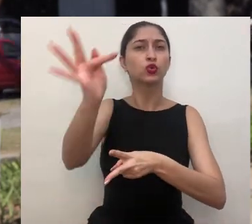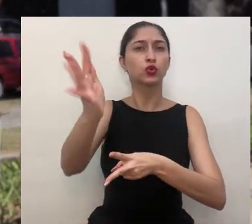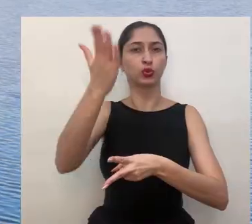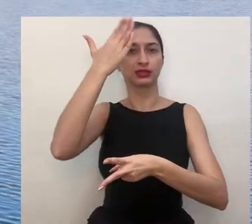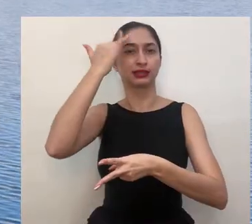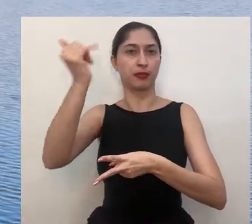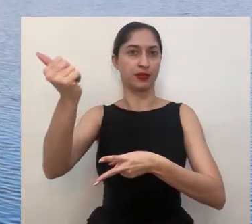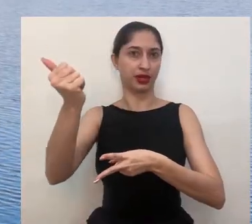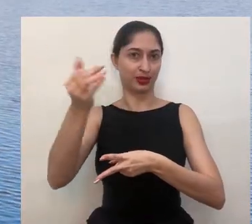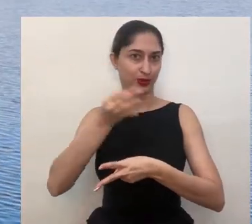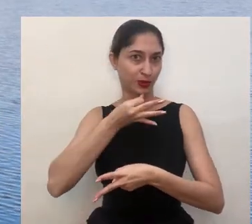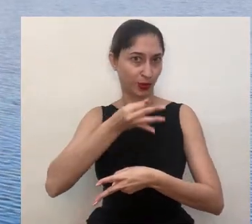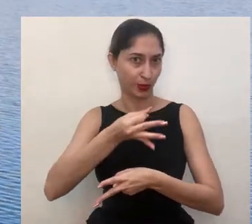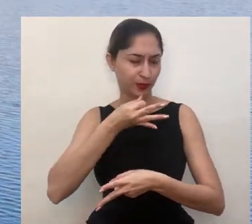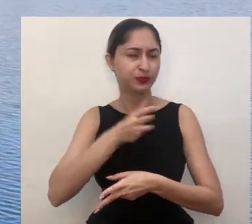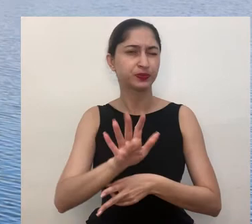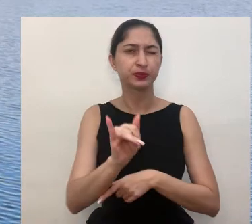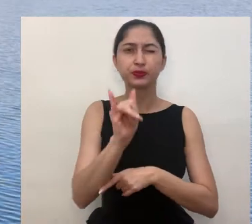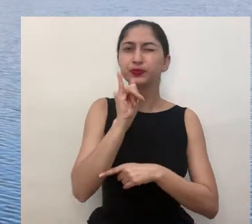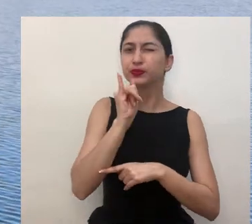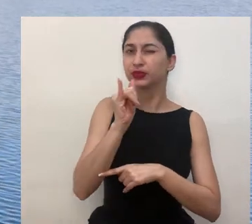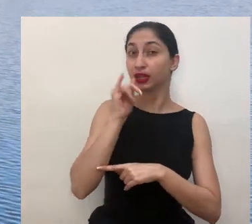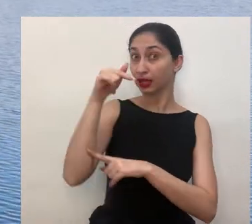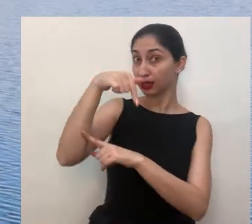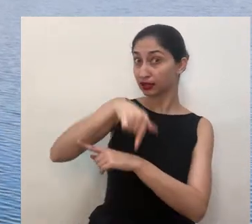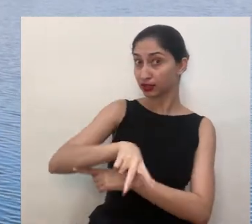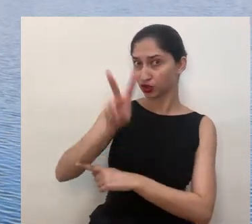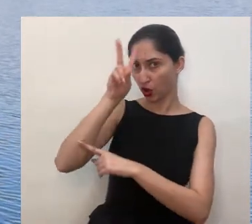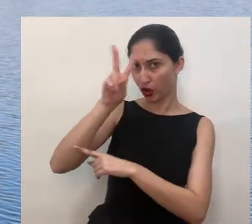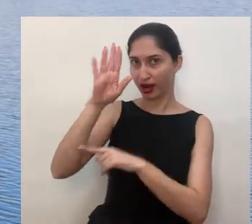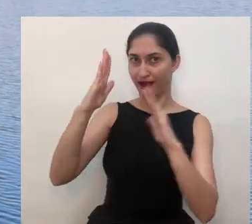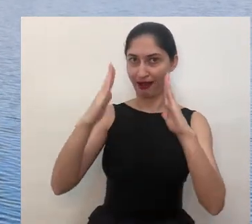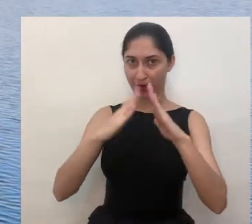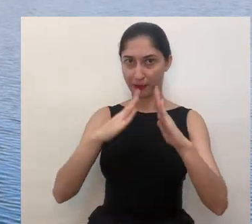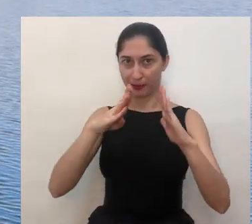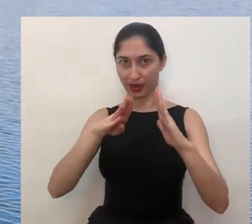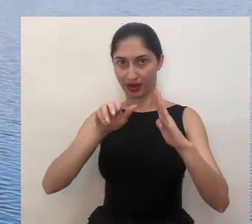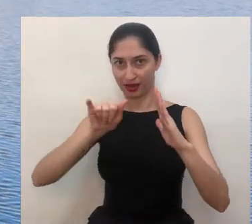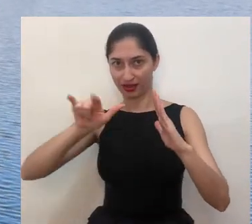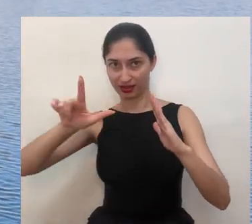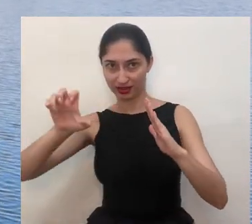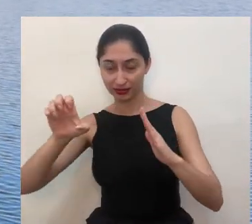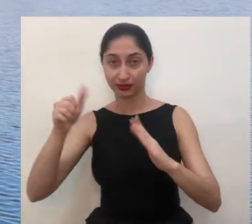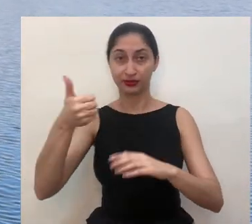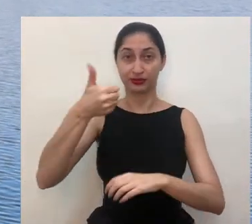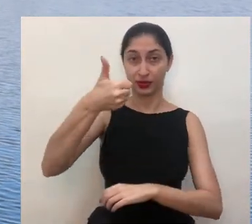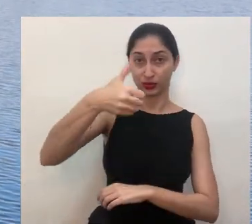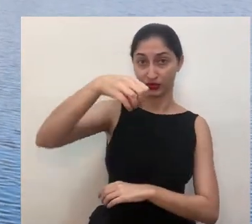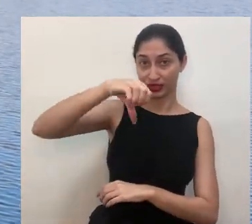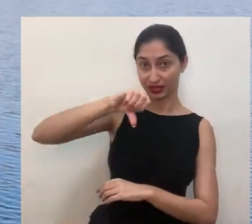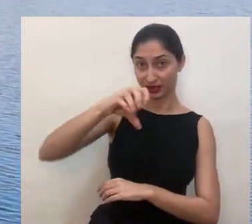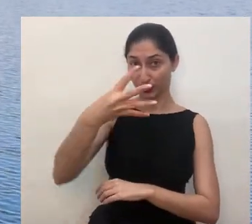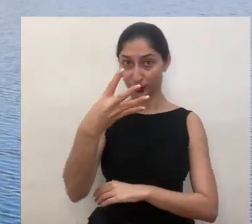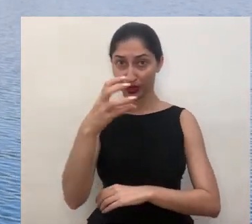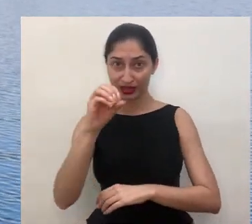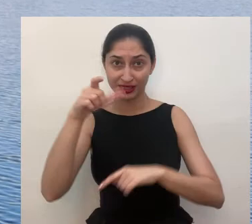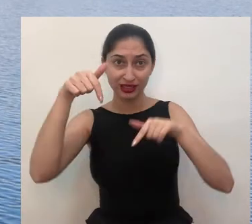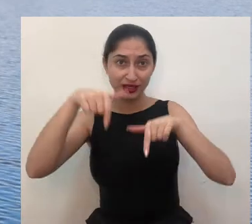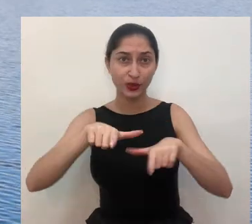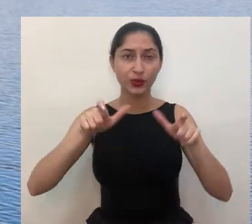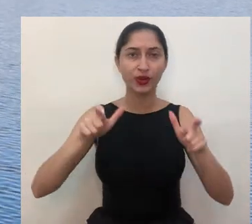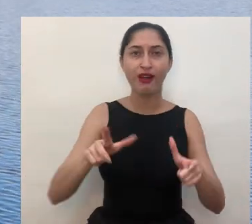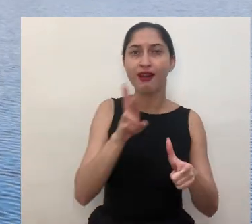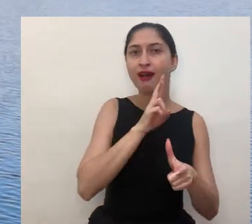futuras. Um exemplo interessante acontece com a própria história da Casa do Baile, que nos anos 40 funcionava como um pequeno